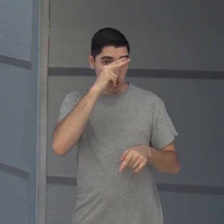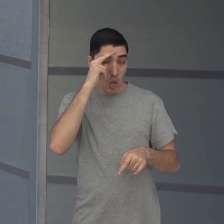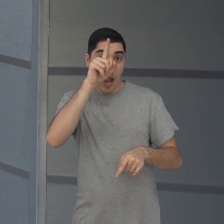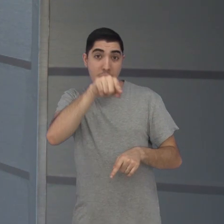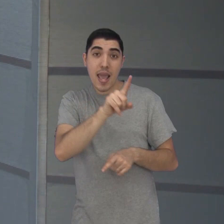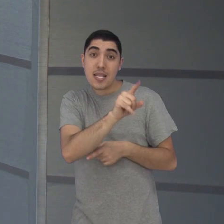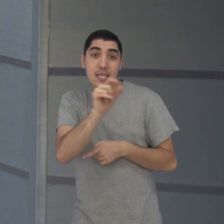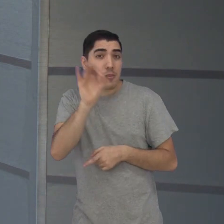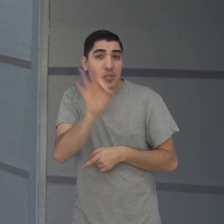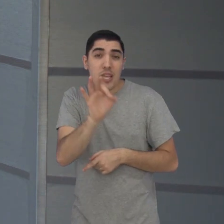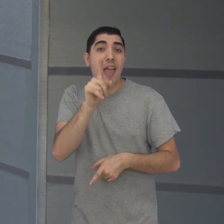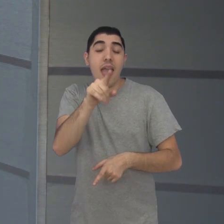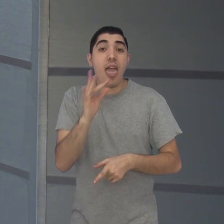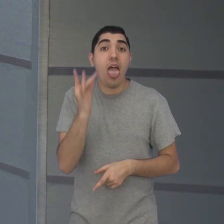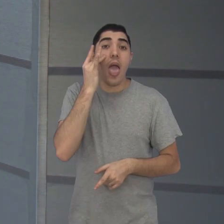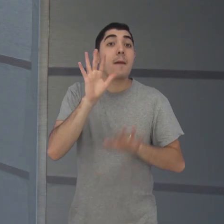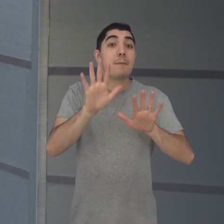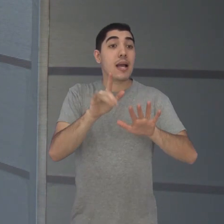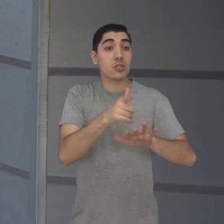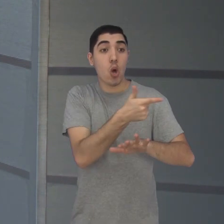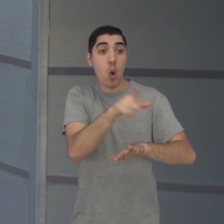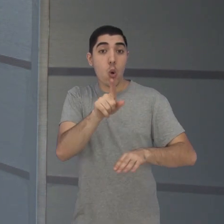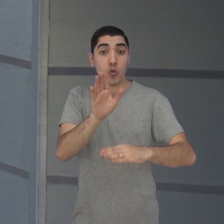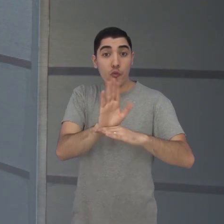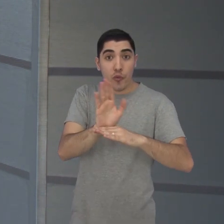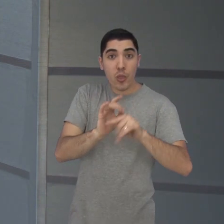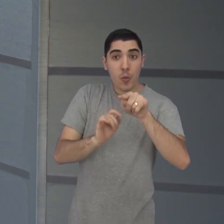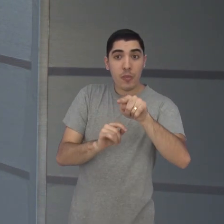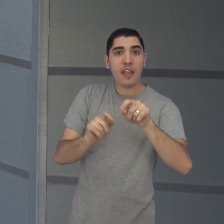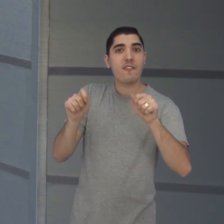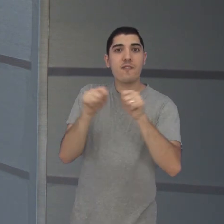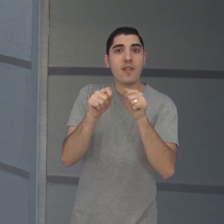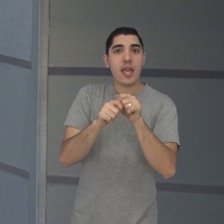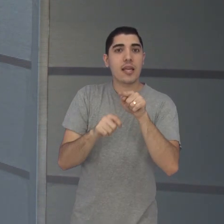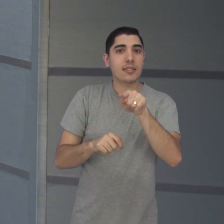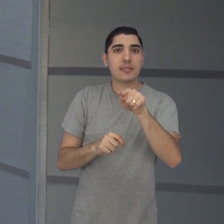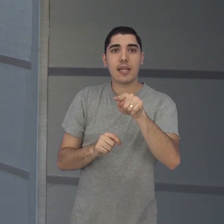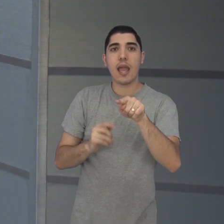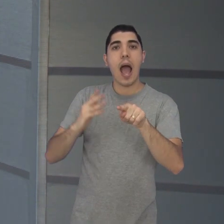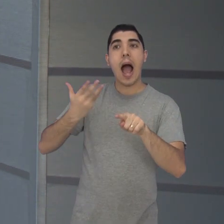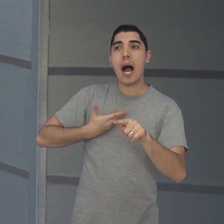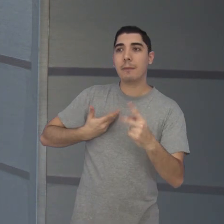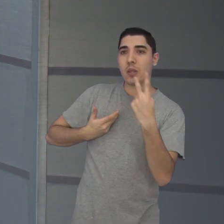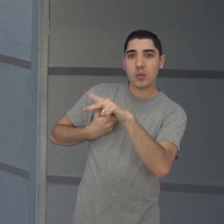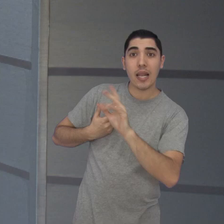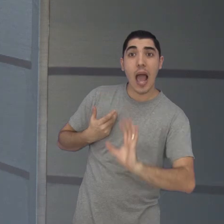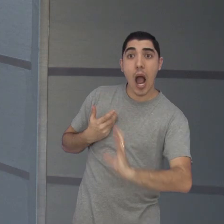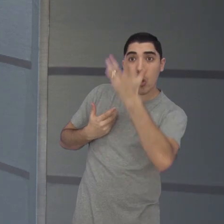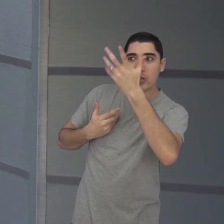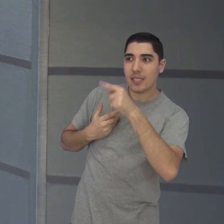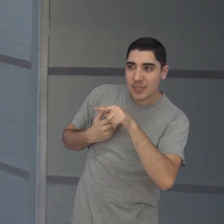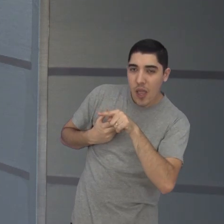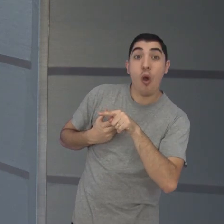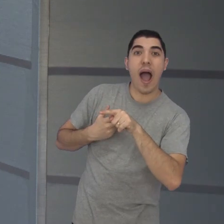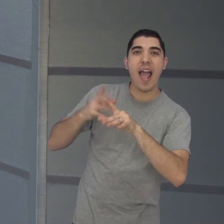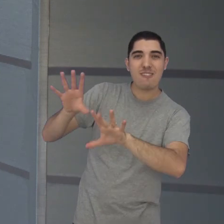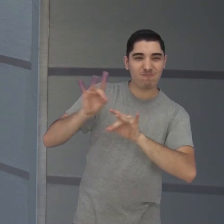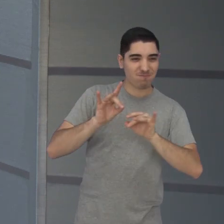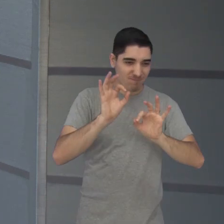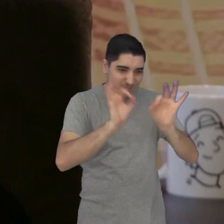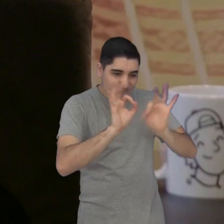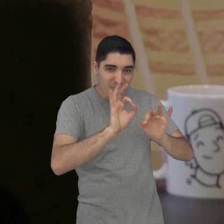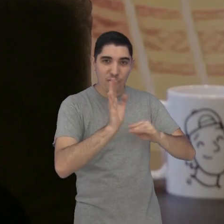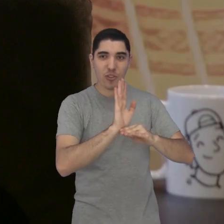100% real, mas algum trecho de algum filme foi um caso que de repente, sei lá, aconteceu com algum amigo dele que ele achou legal colocar no filme? Por